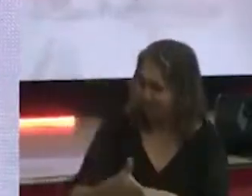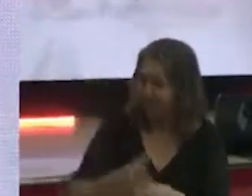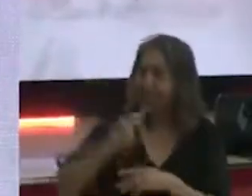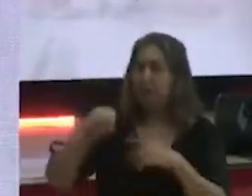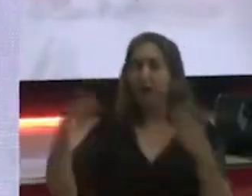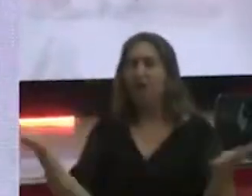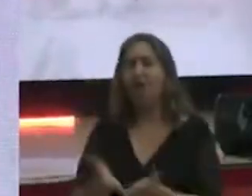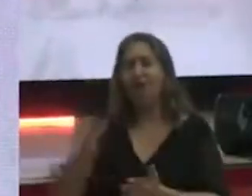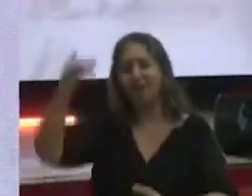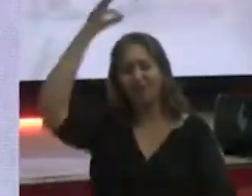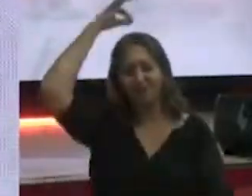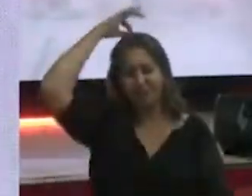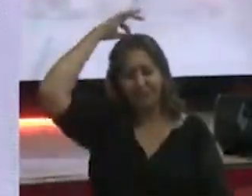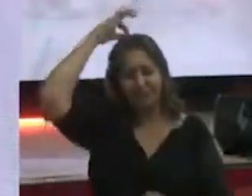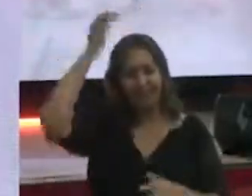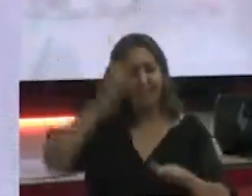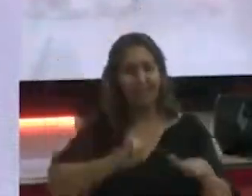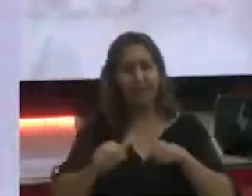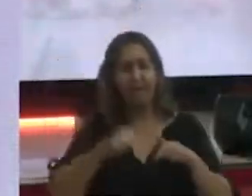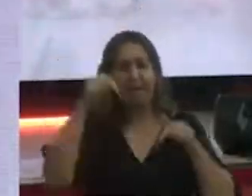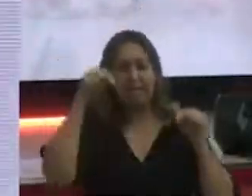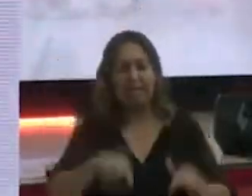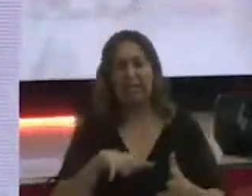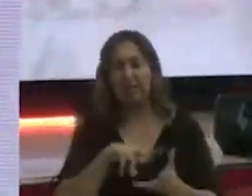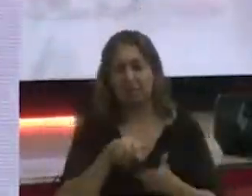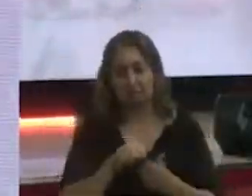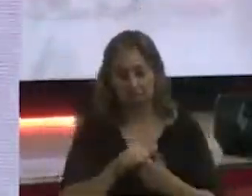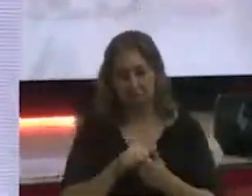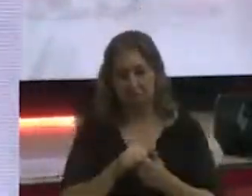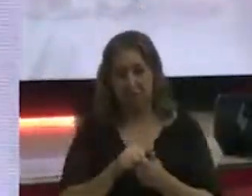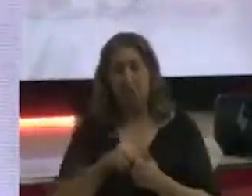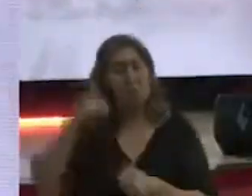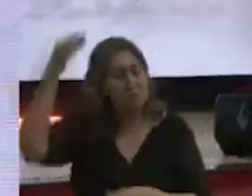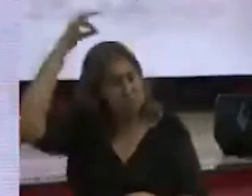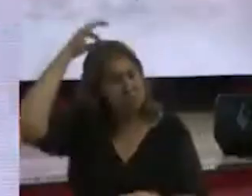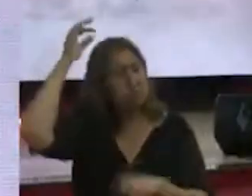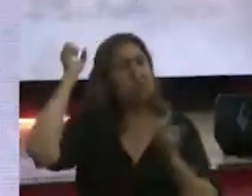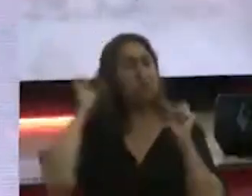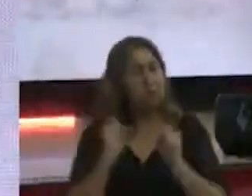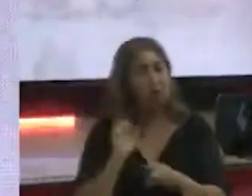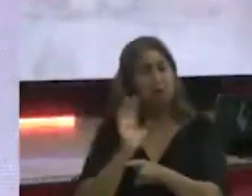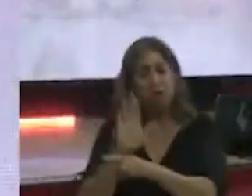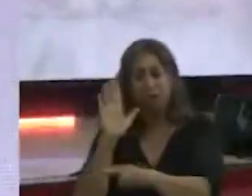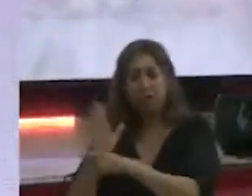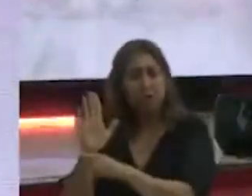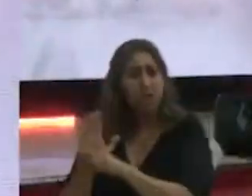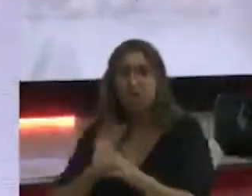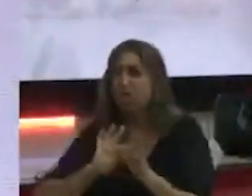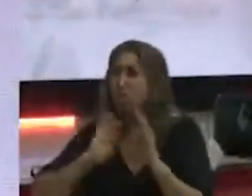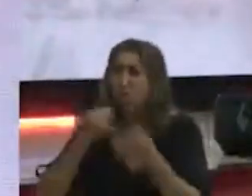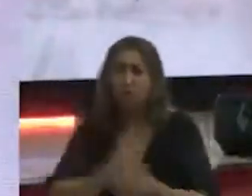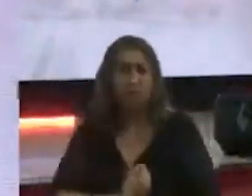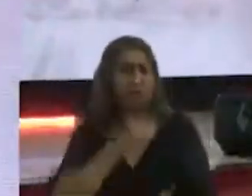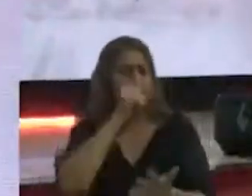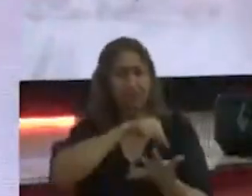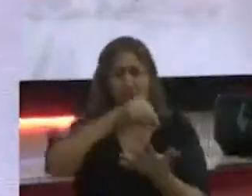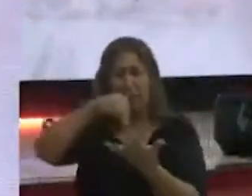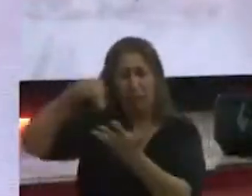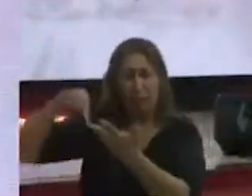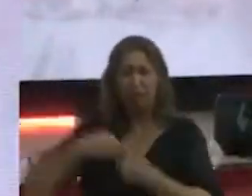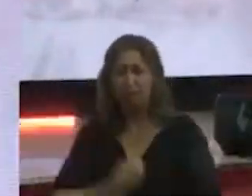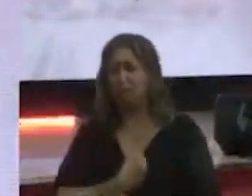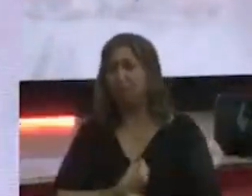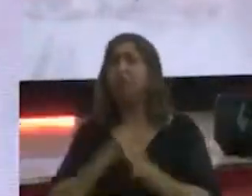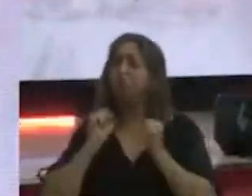dizendo isso porque o espírito santo ele pode te ajudar em todas as áreas da sua vida o espírito